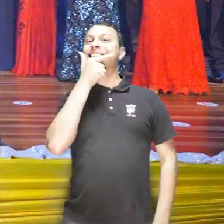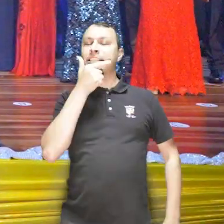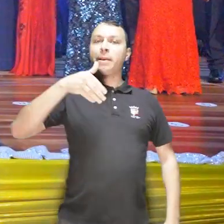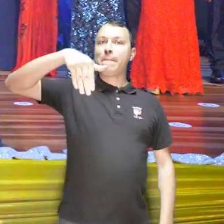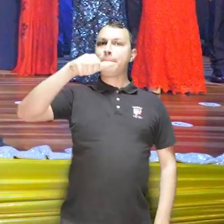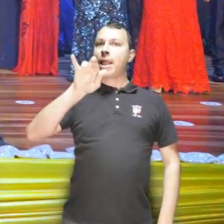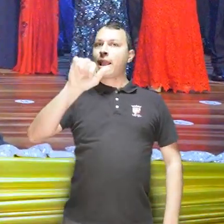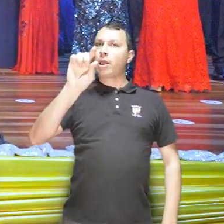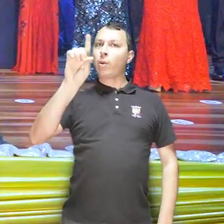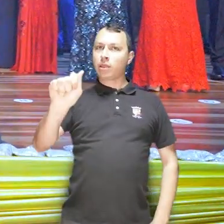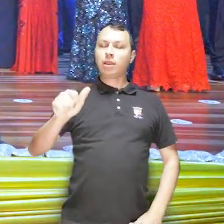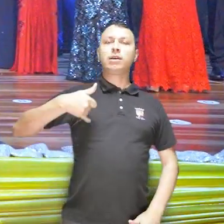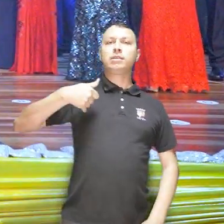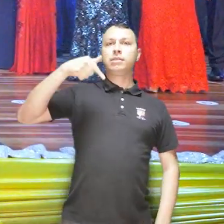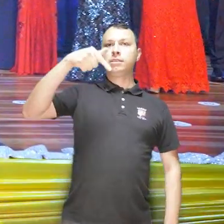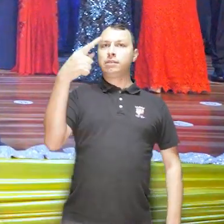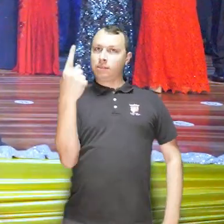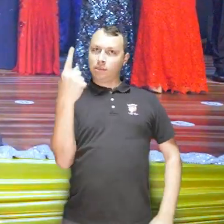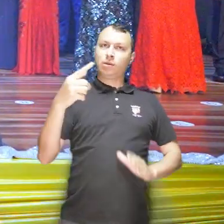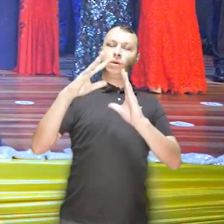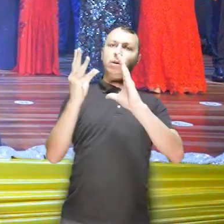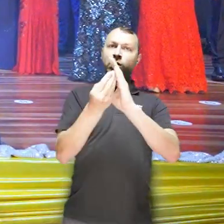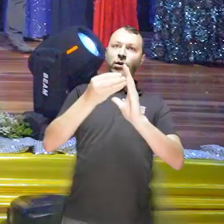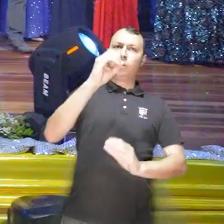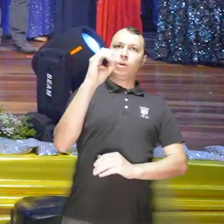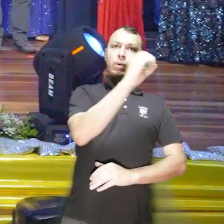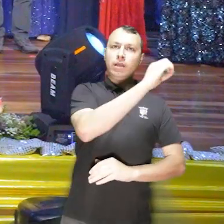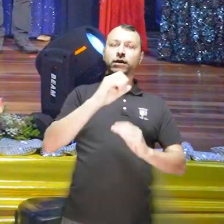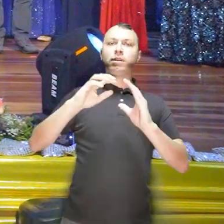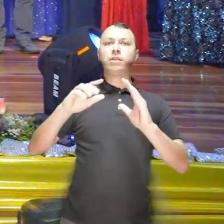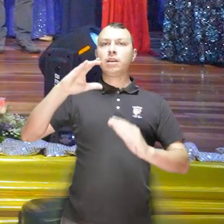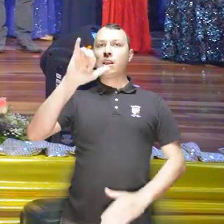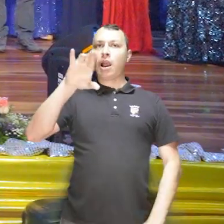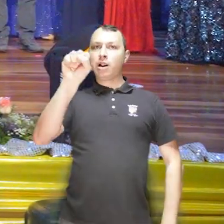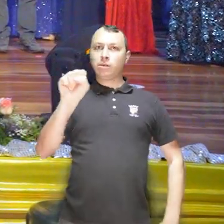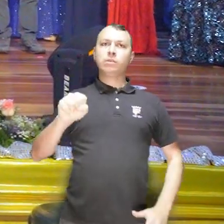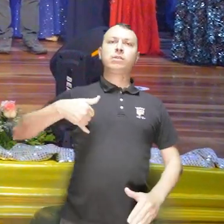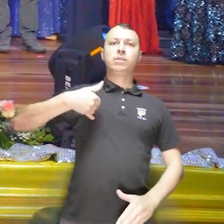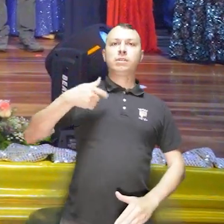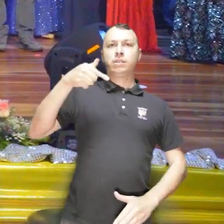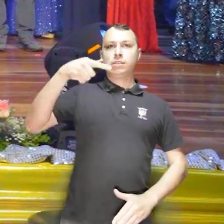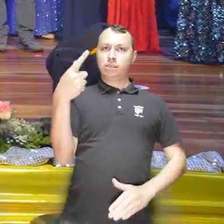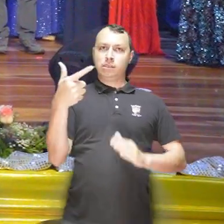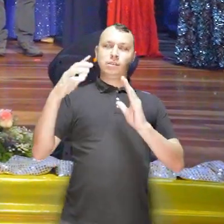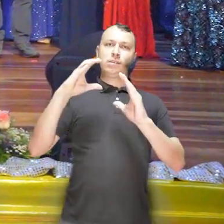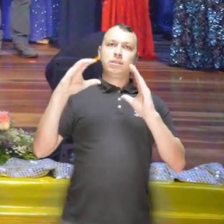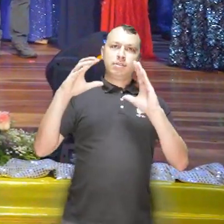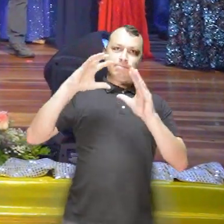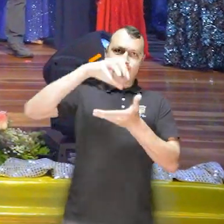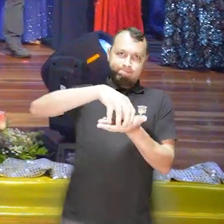modalidade simpatia, Marilda dos Santos, de 71 anos, do Cras Oeste, e Luiz Carlos da Silva Ramos, de 72 anos,